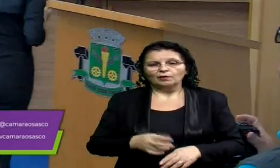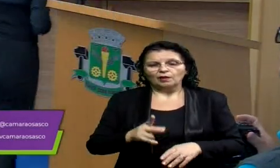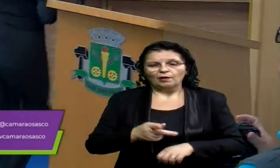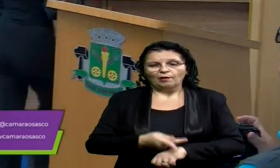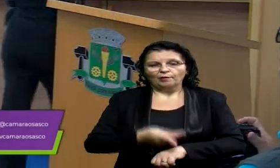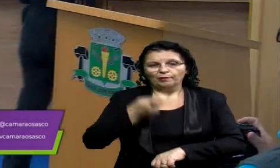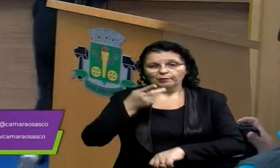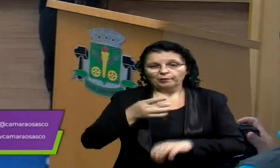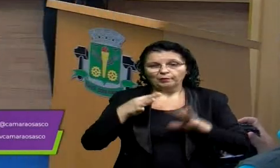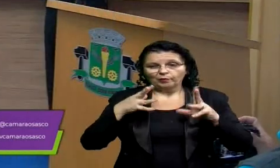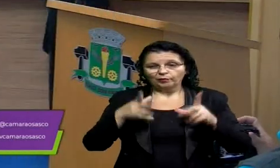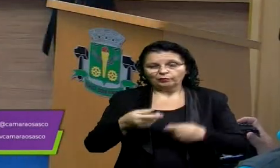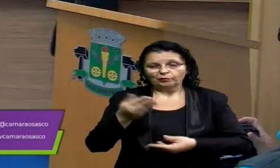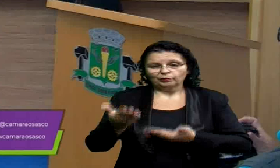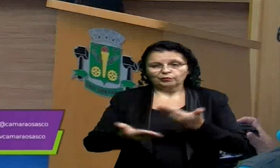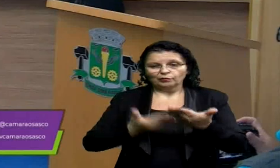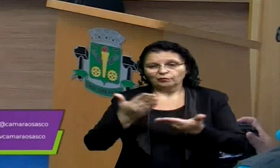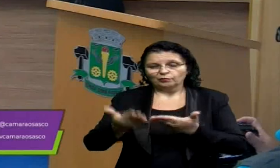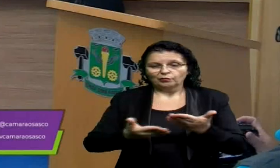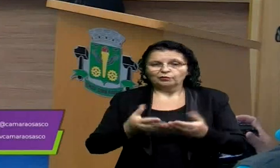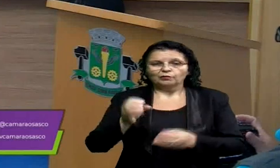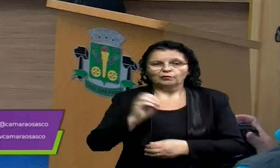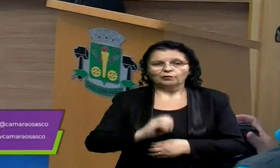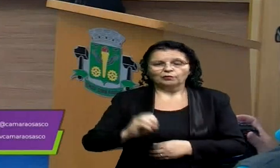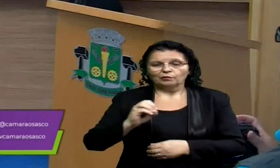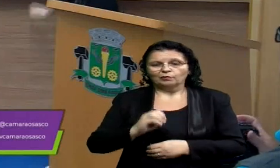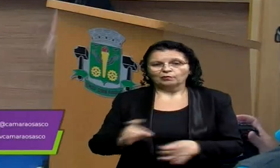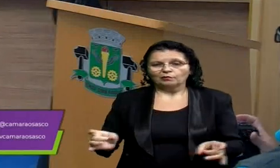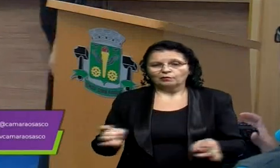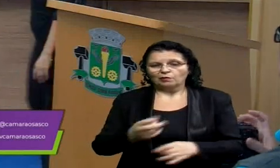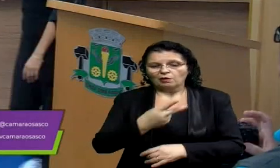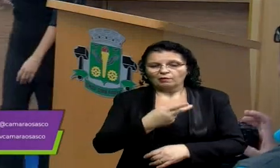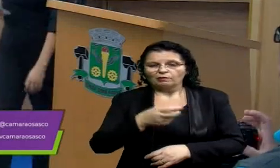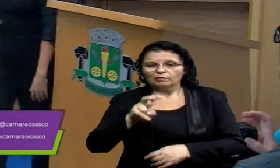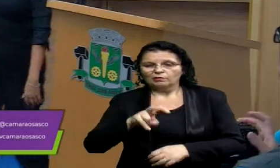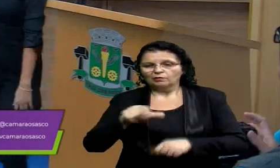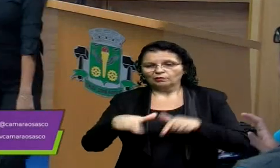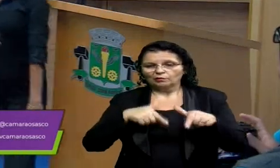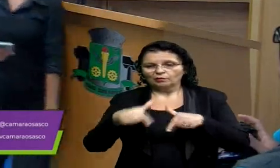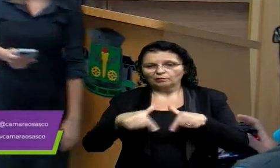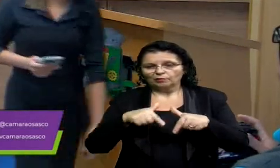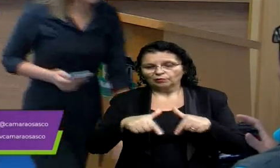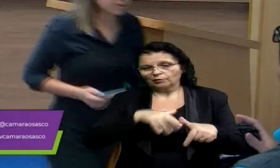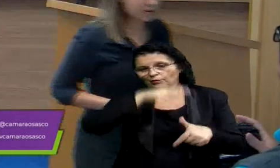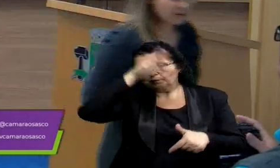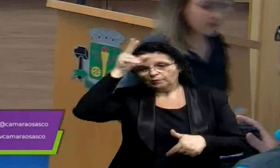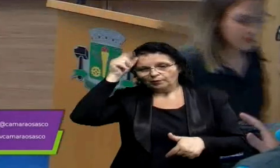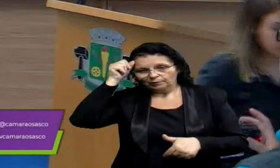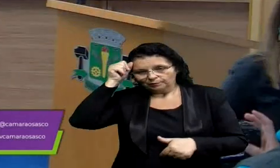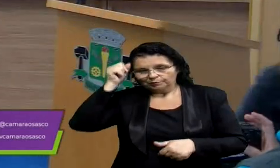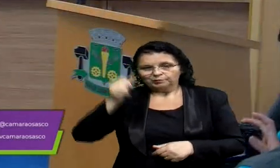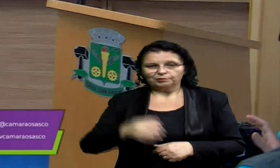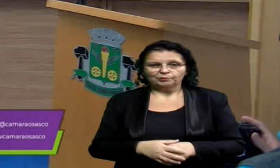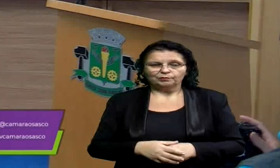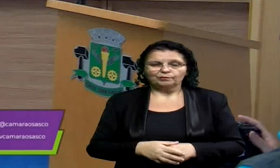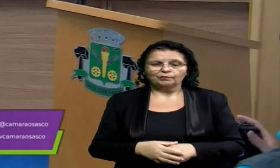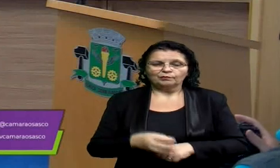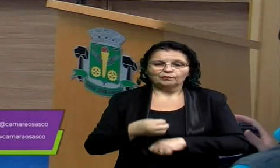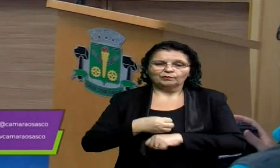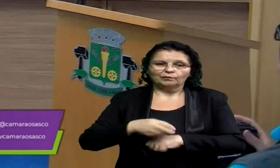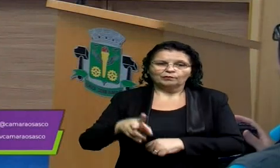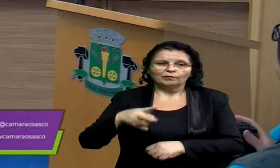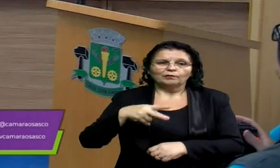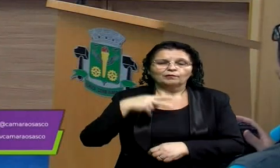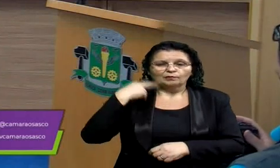conferido a todos os servidores de Osasco que completarem 25 anos de serviço público municipal indicação do